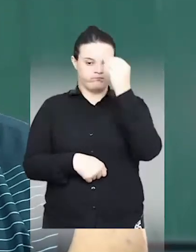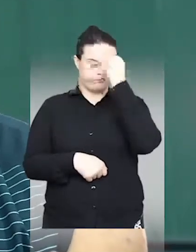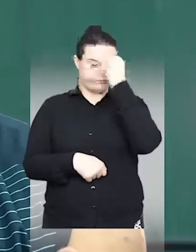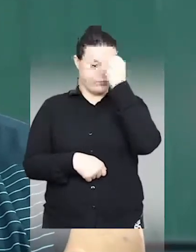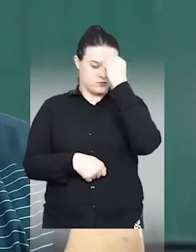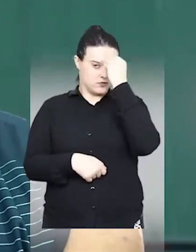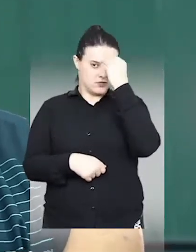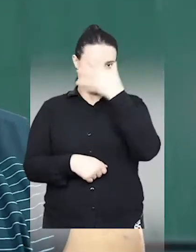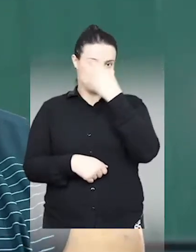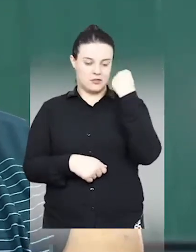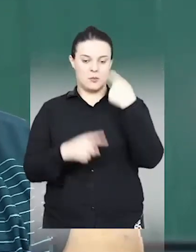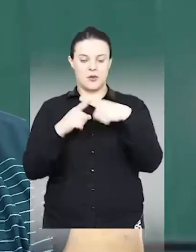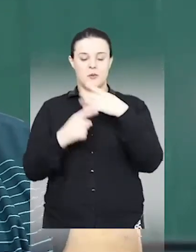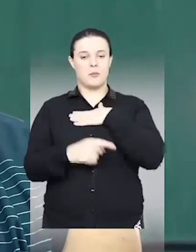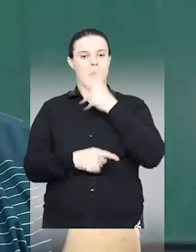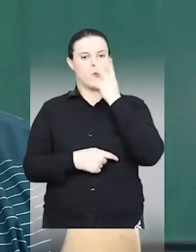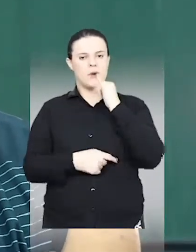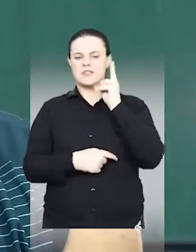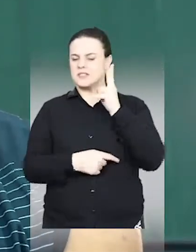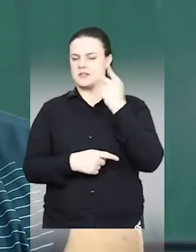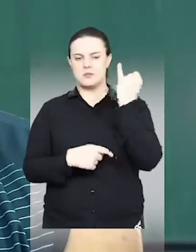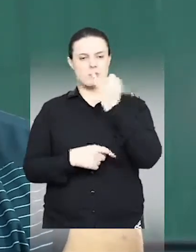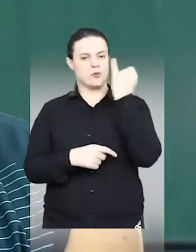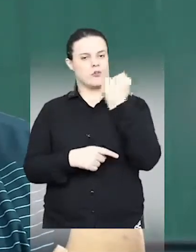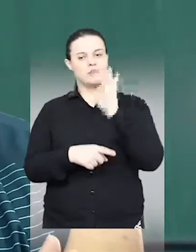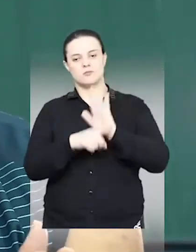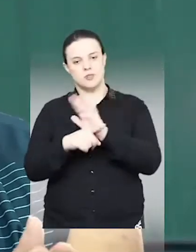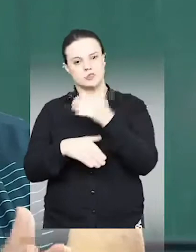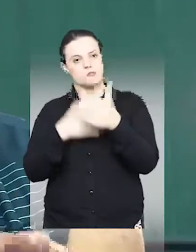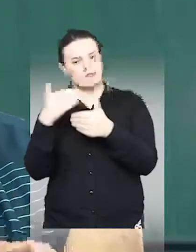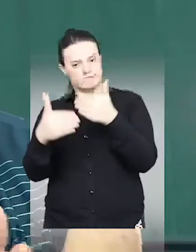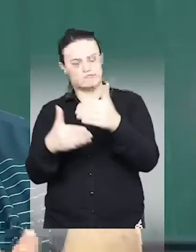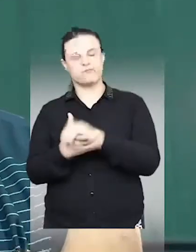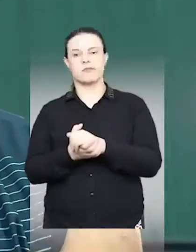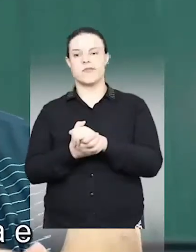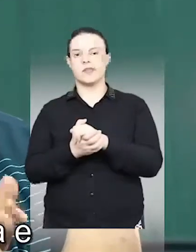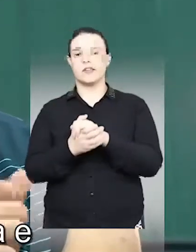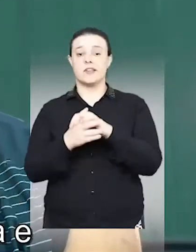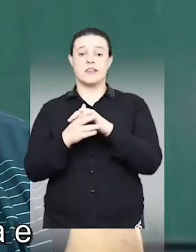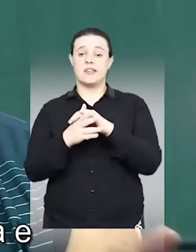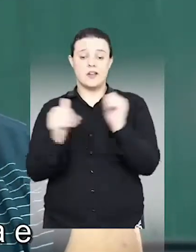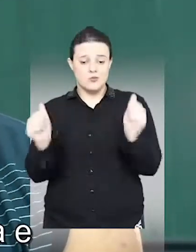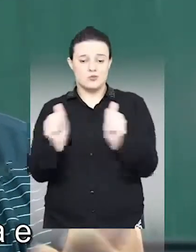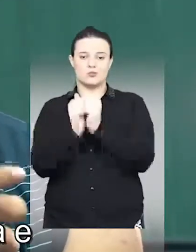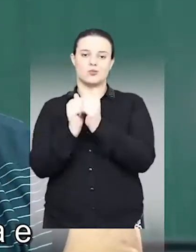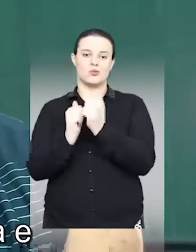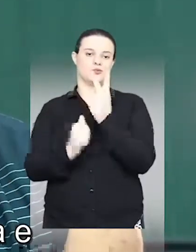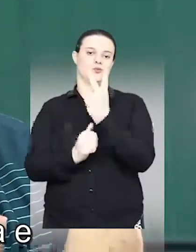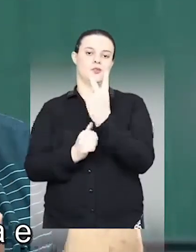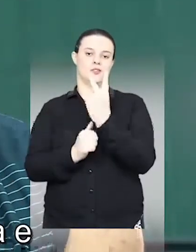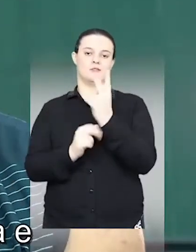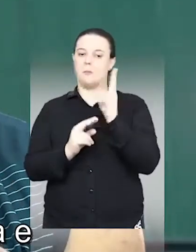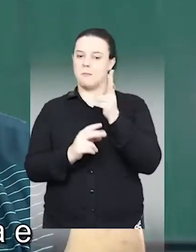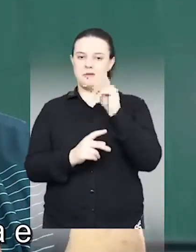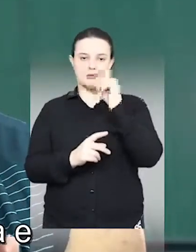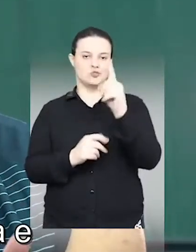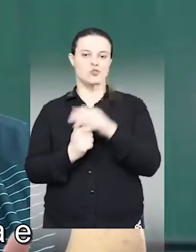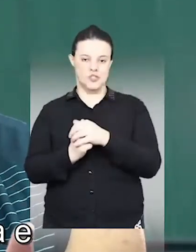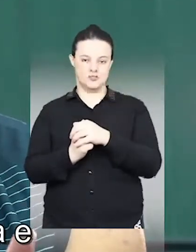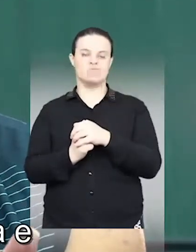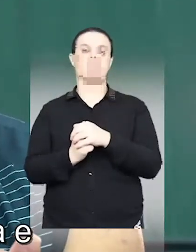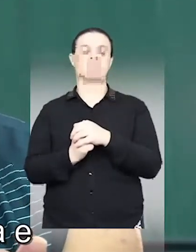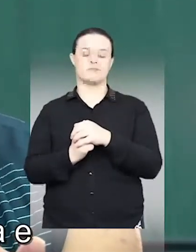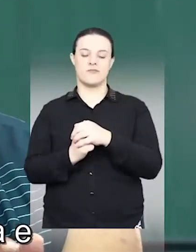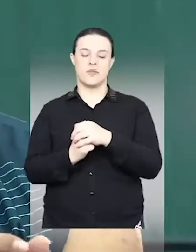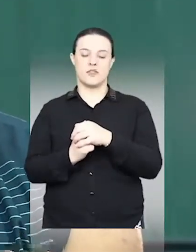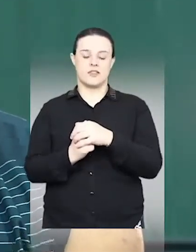assim, e que meu pai foi muito importante em todo esse processo, assim. E aí juntou as 2 coisas no mesmo dia